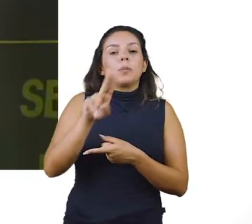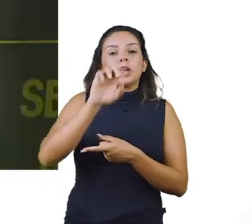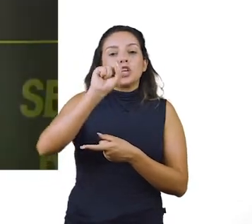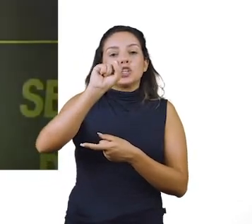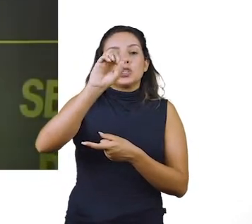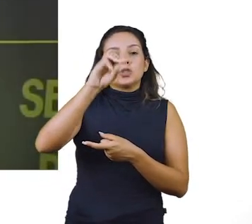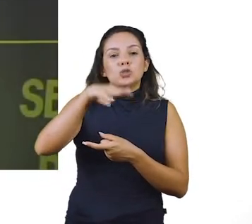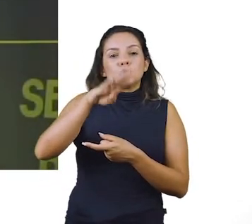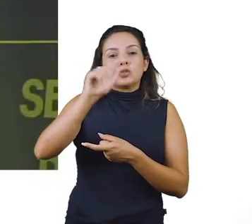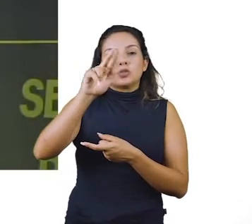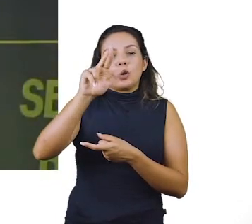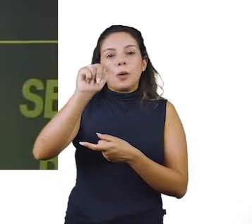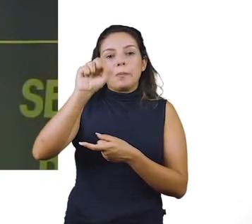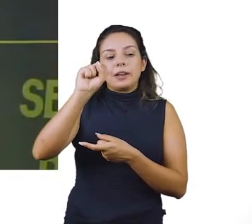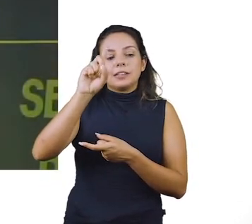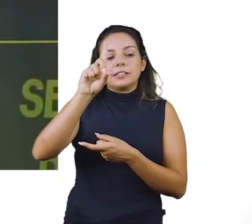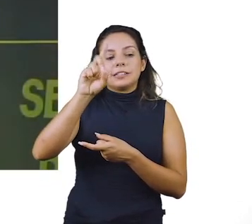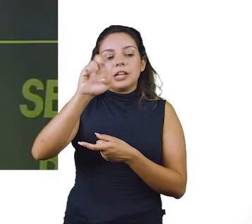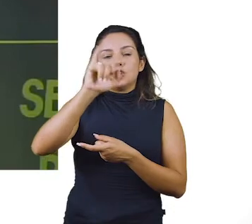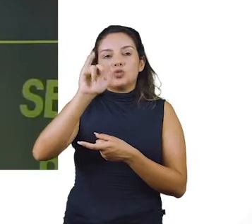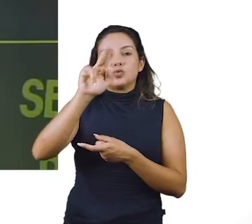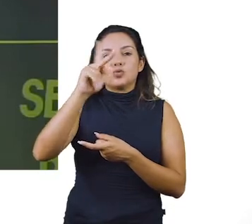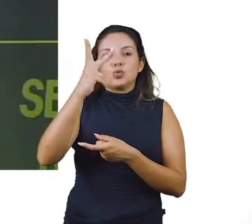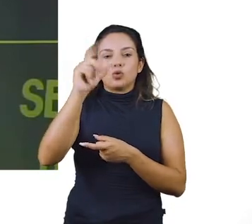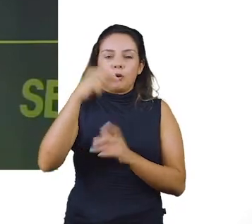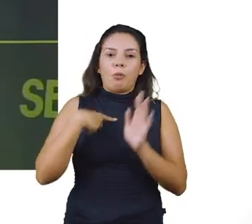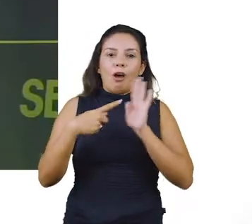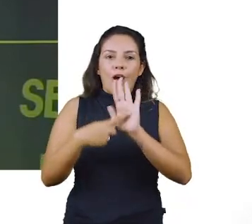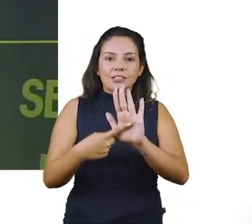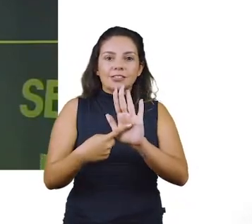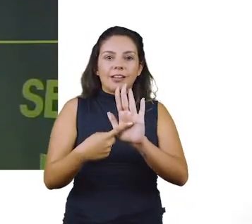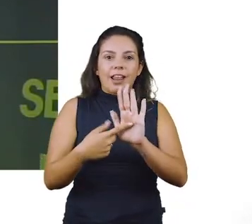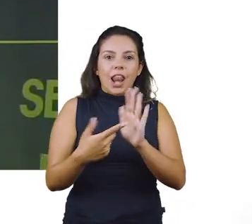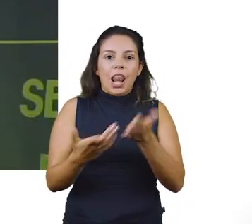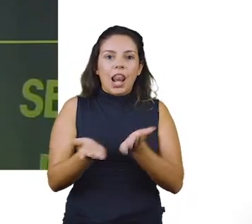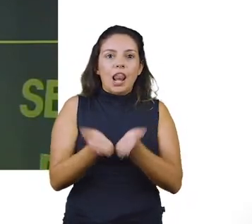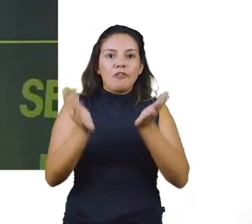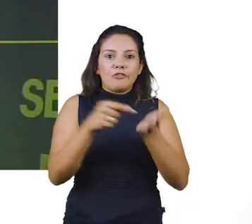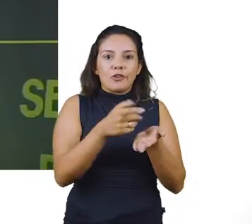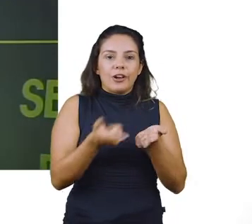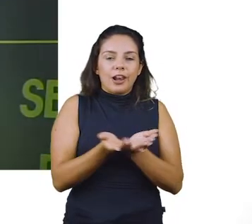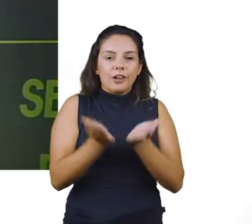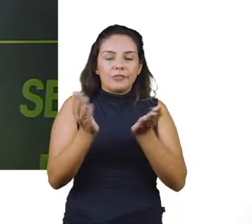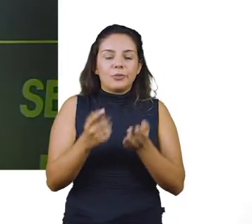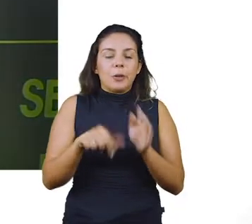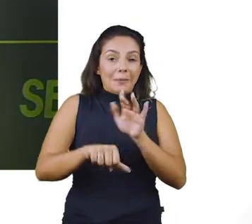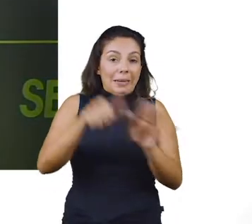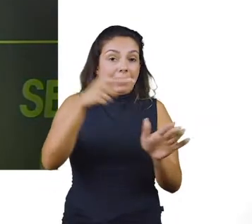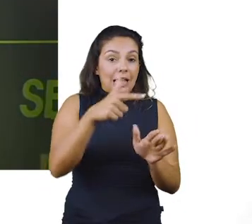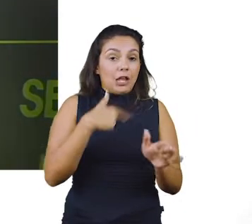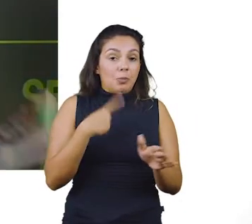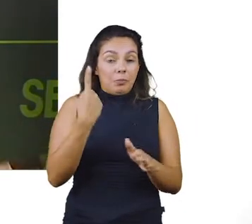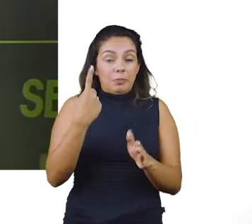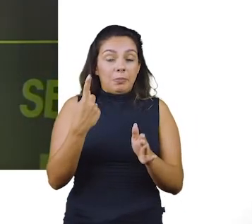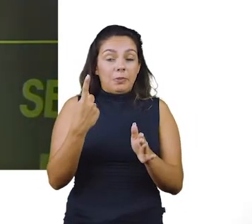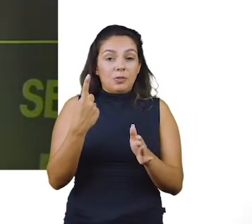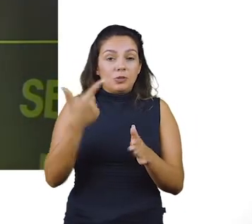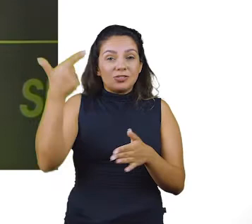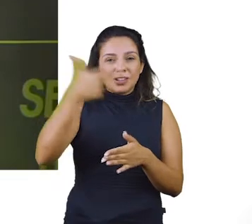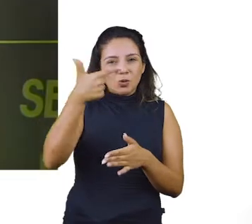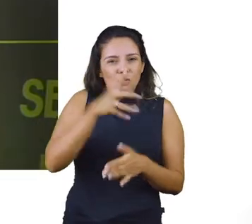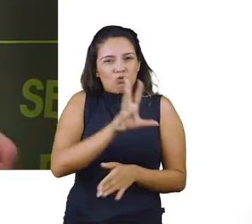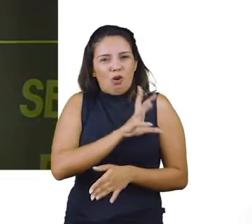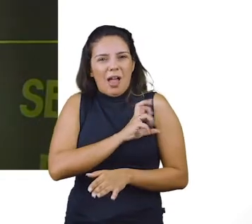que está aqui, não é? Aqui a capa dele, Sombras de Julho. Foi o meu primeiro romance, foi o meu